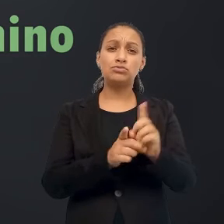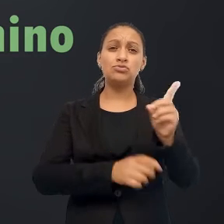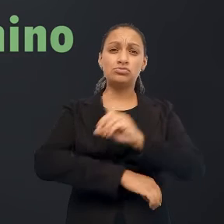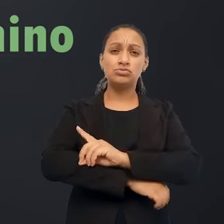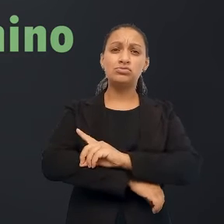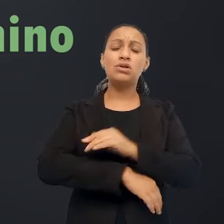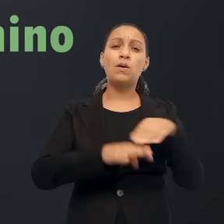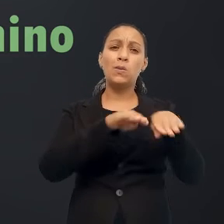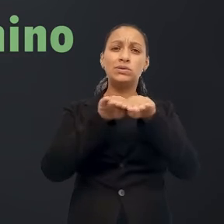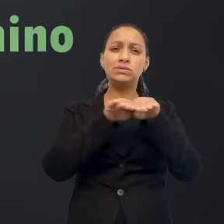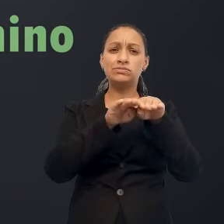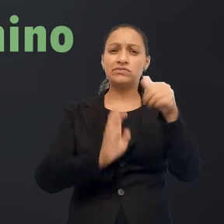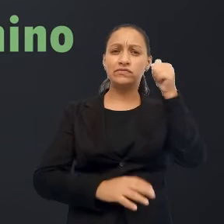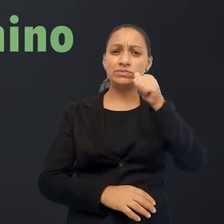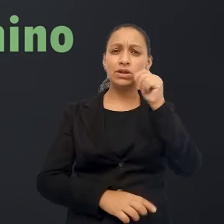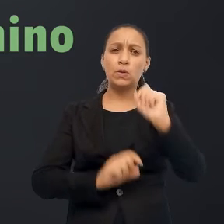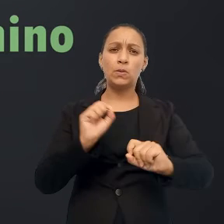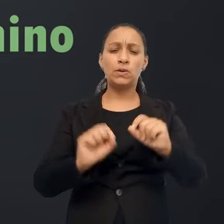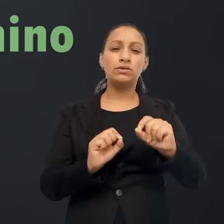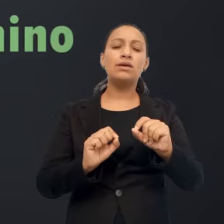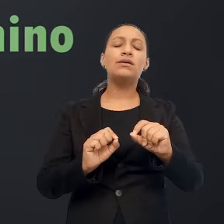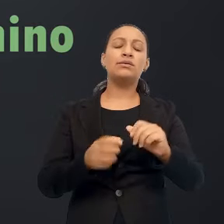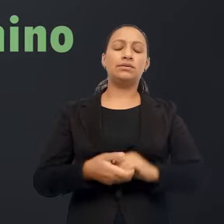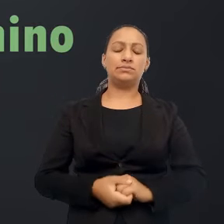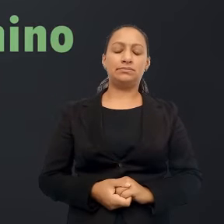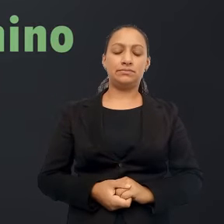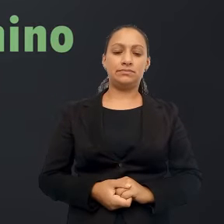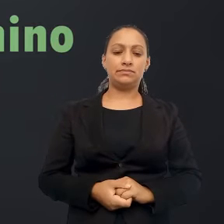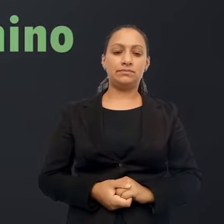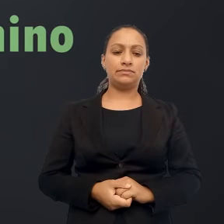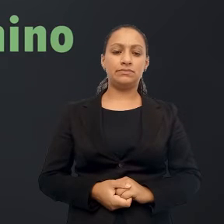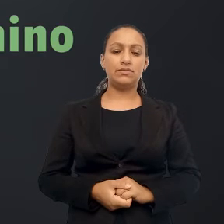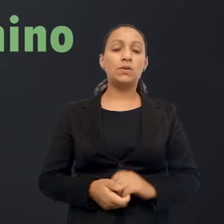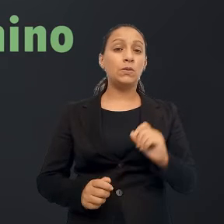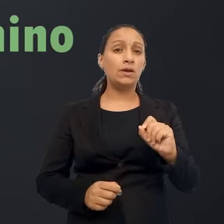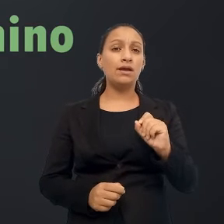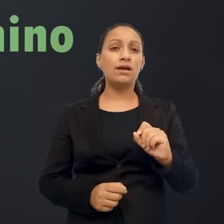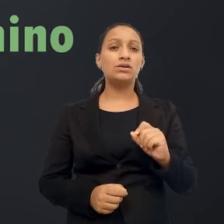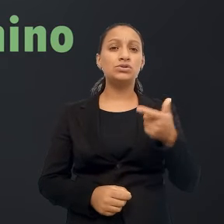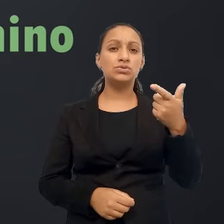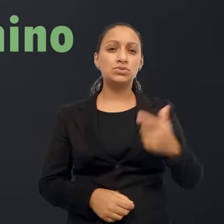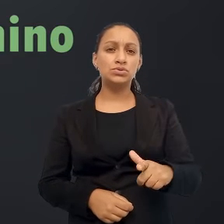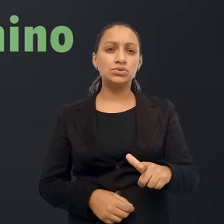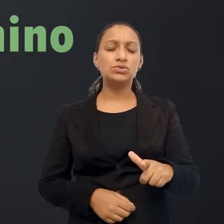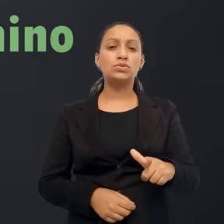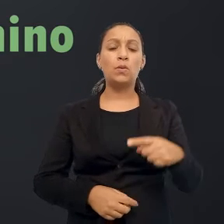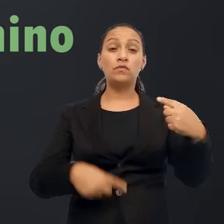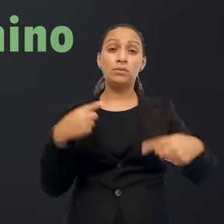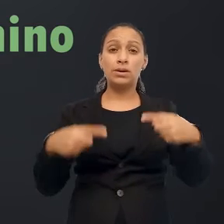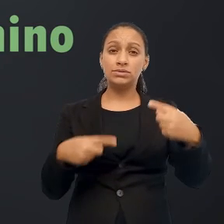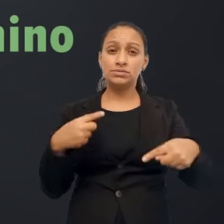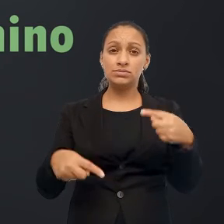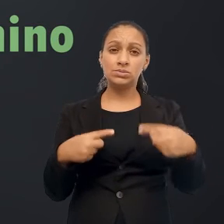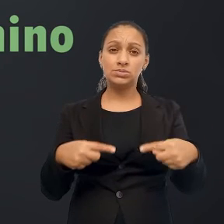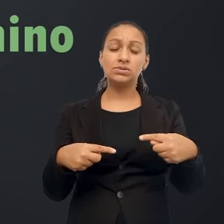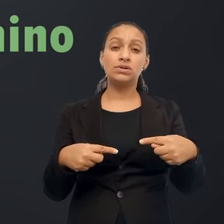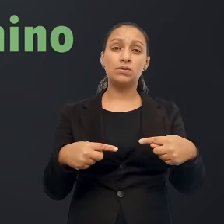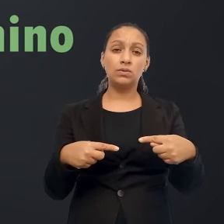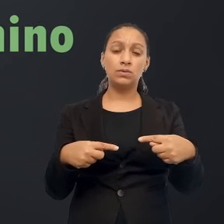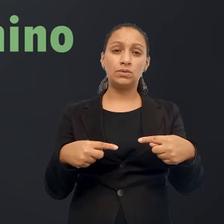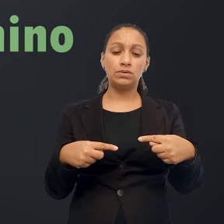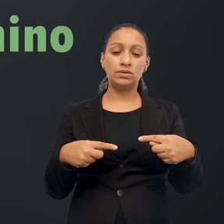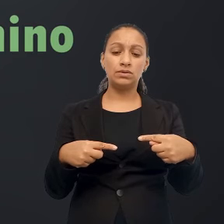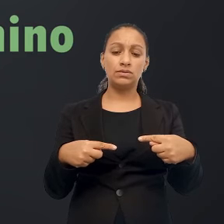Feminina, que é justamente para levantar novamente a discussão de que